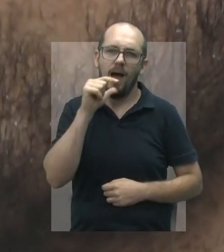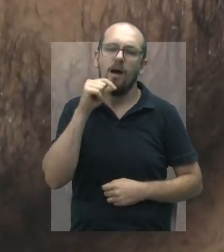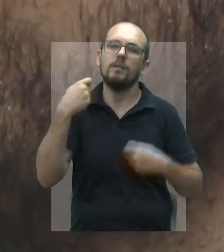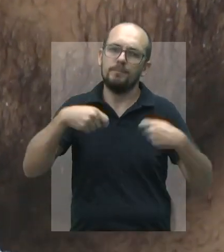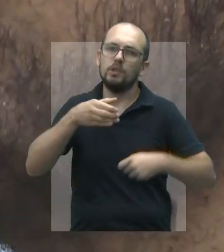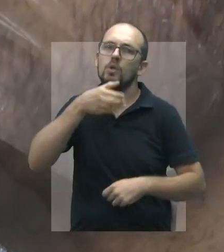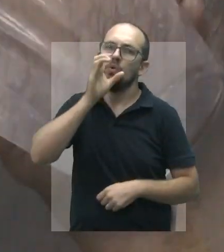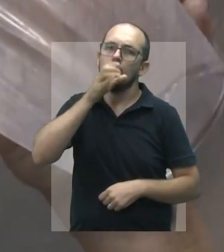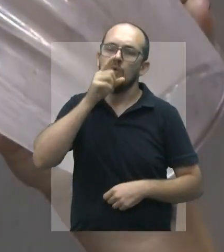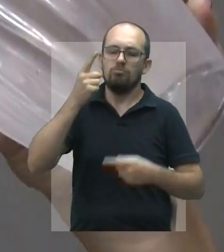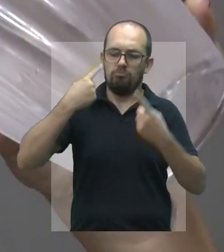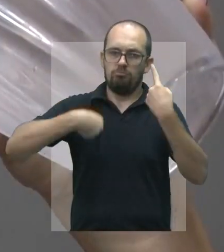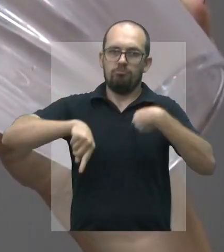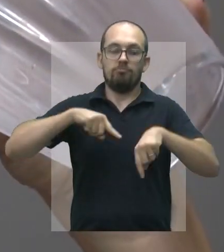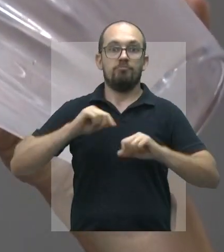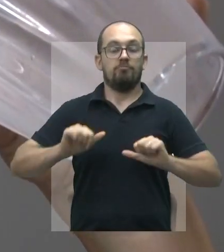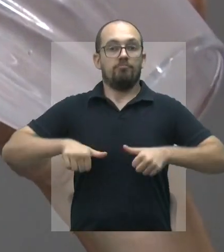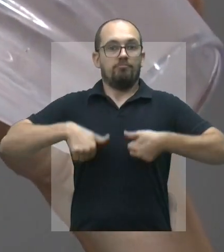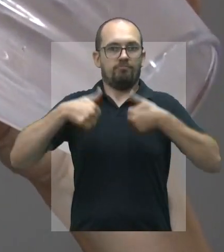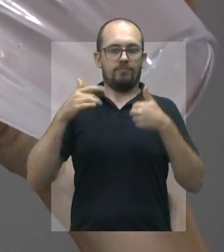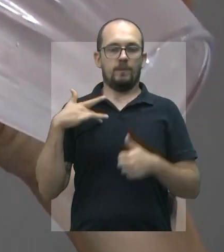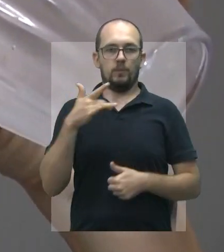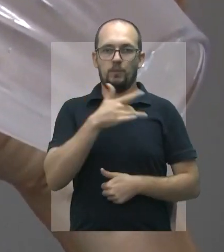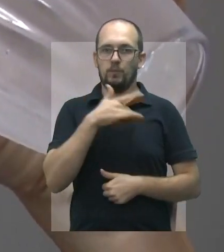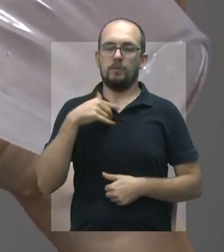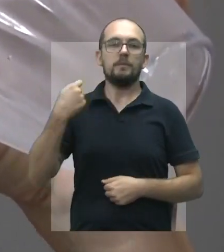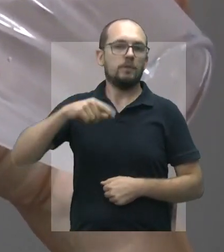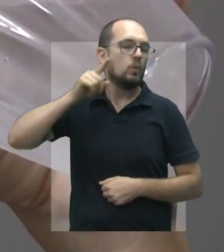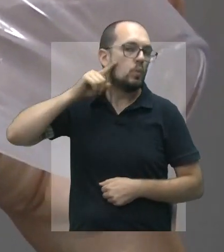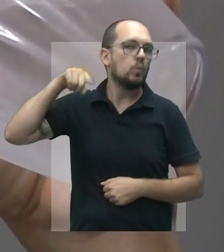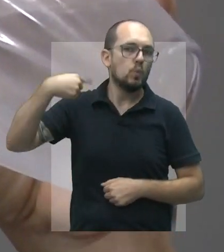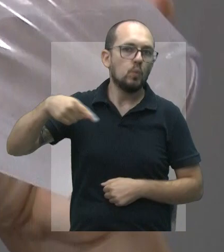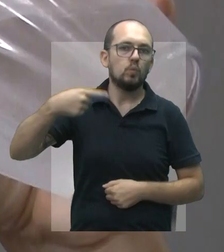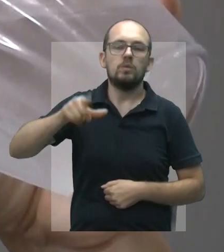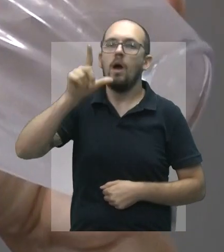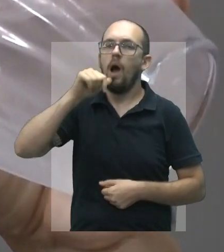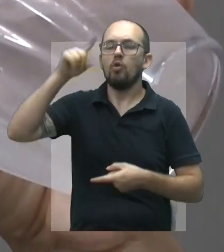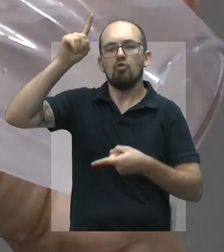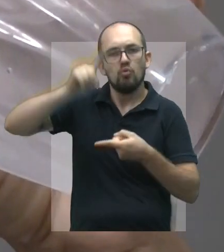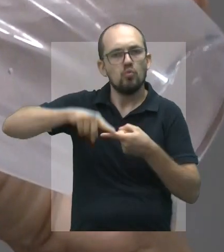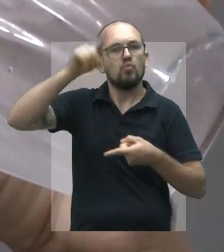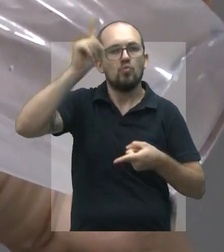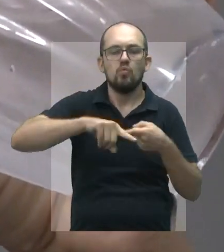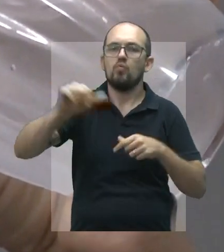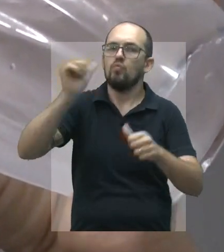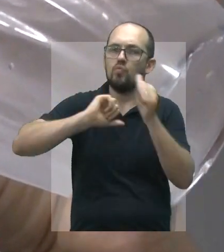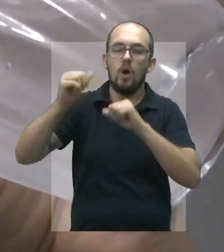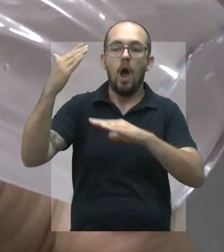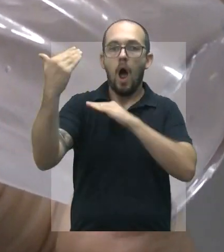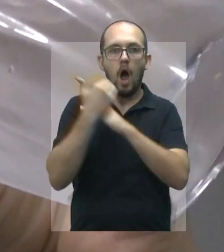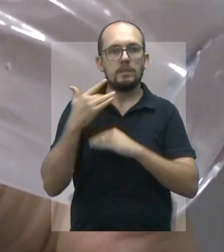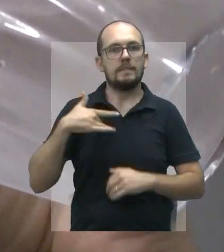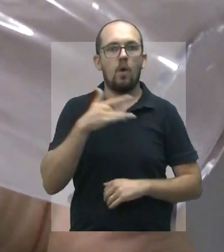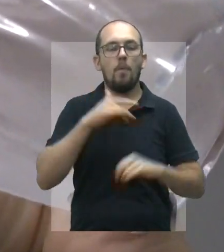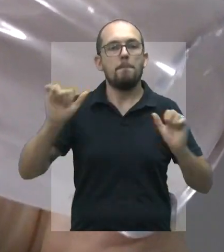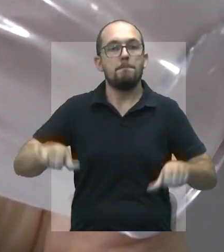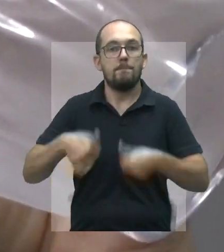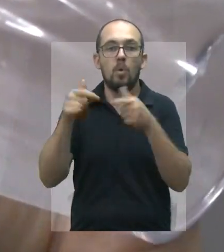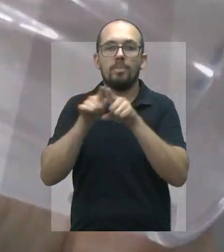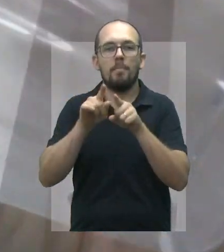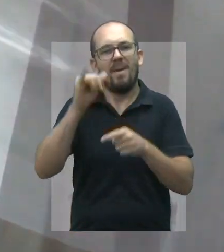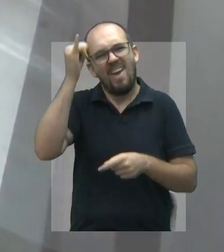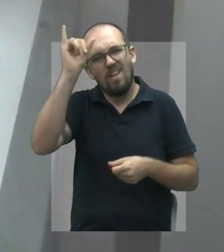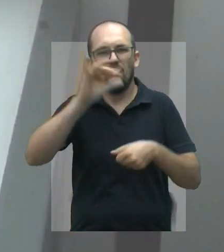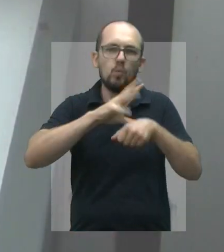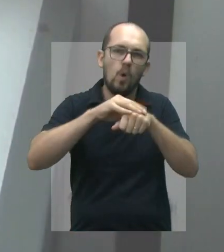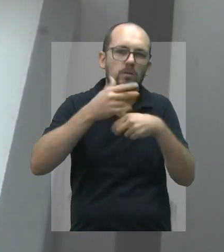boa hidratação e que ingerir bastante água previne problemas de saúde, garantindo o equilíbrio das funções